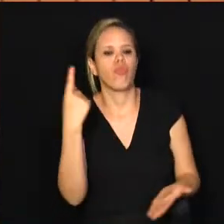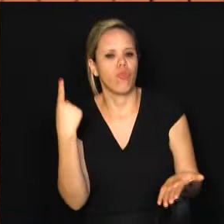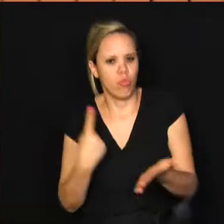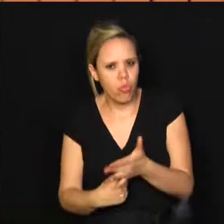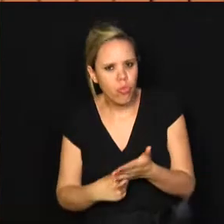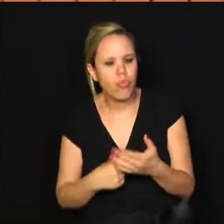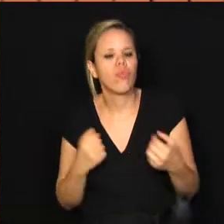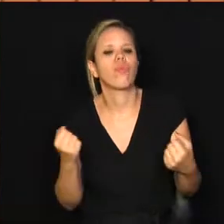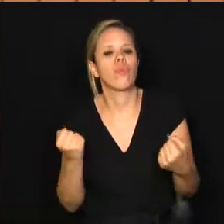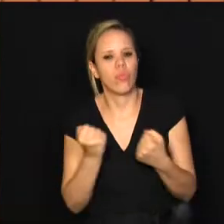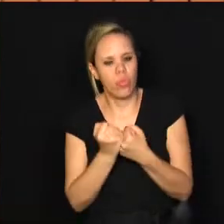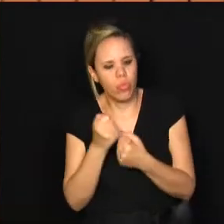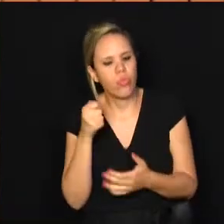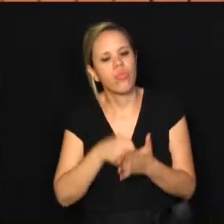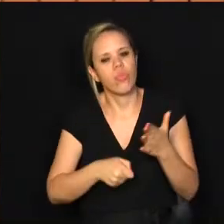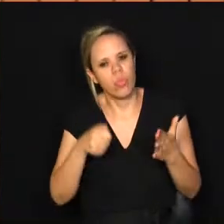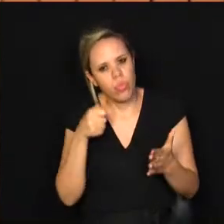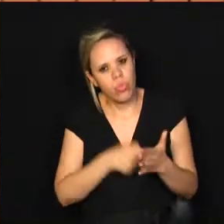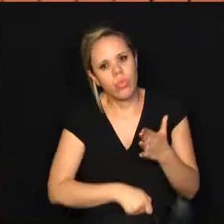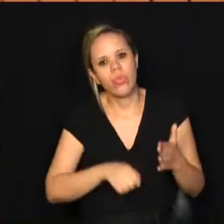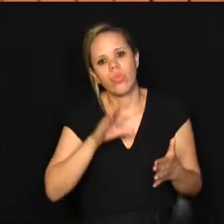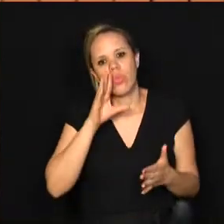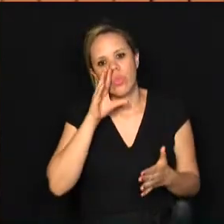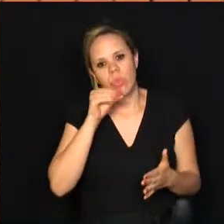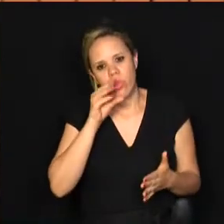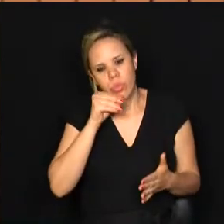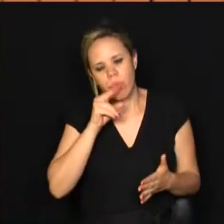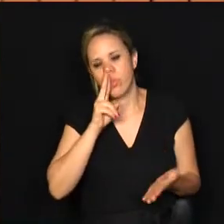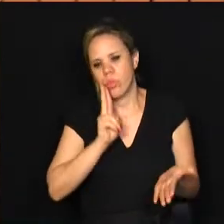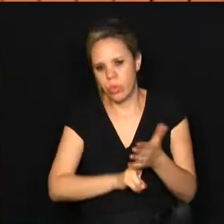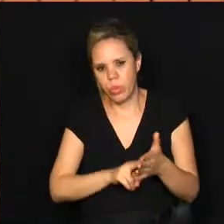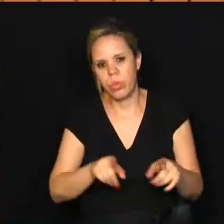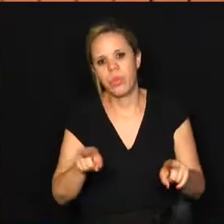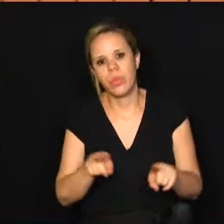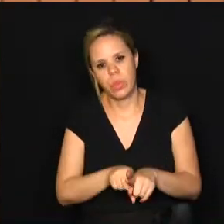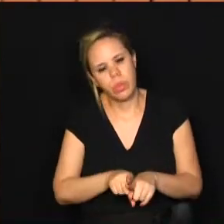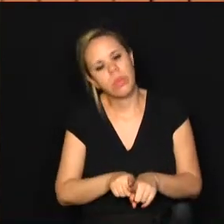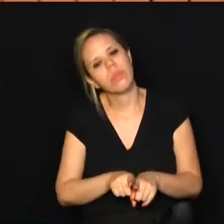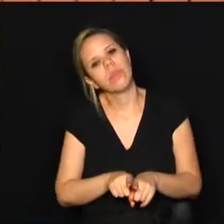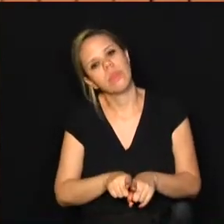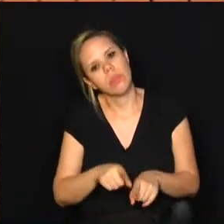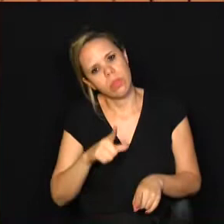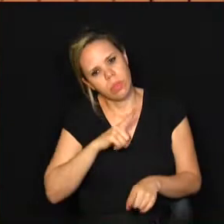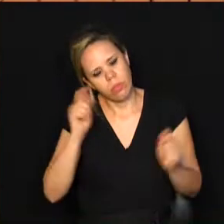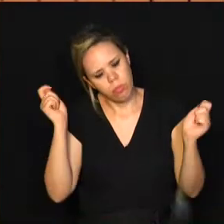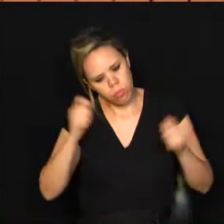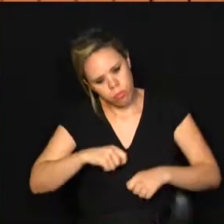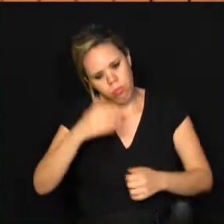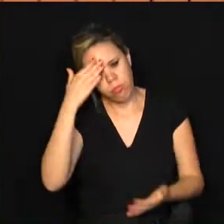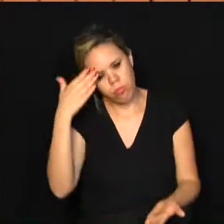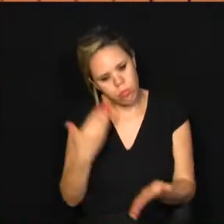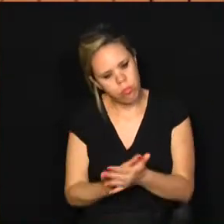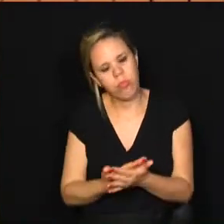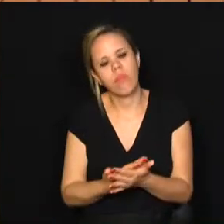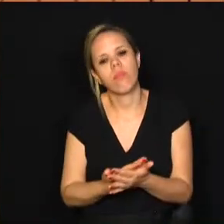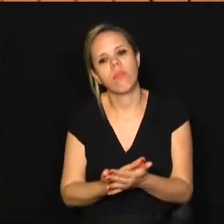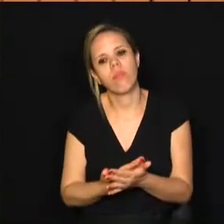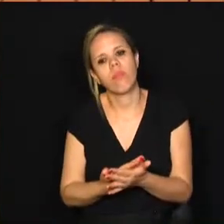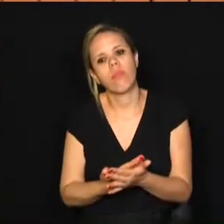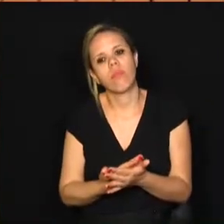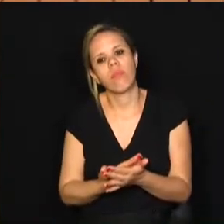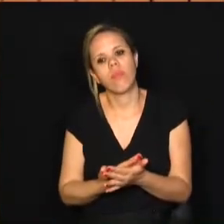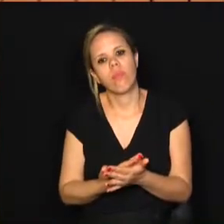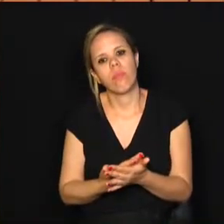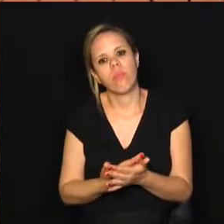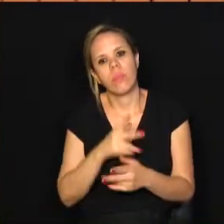nosso apoio nessa luta dos trabalhadores. Com certeza, tenho absoluta certeza que